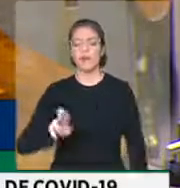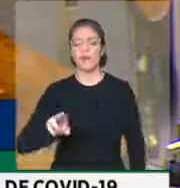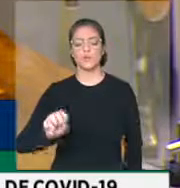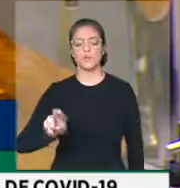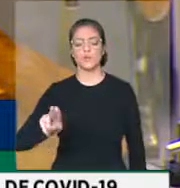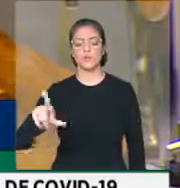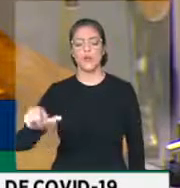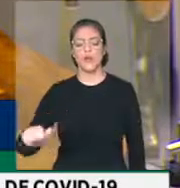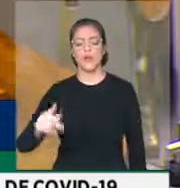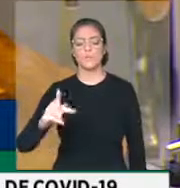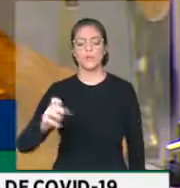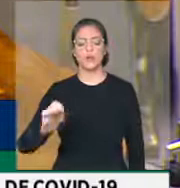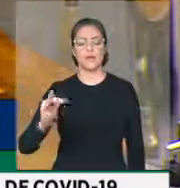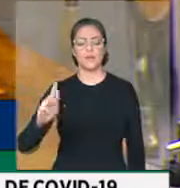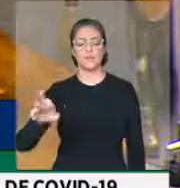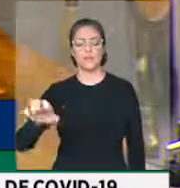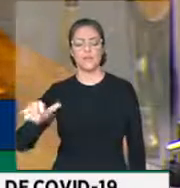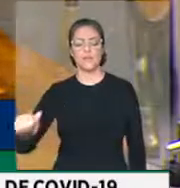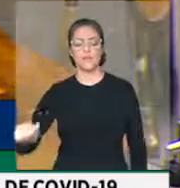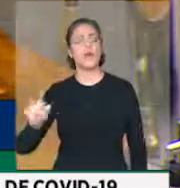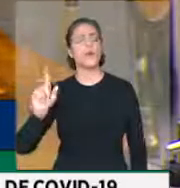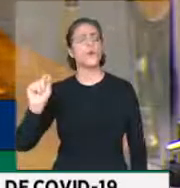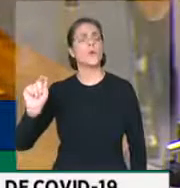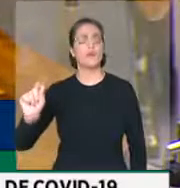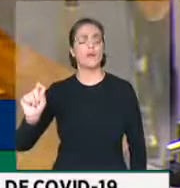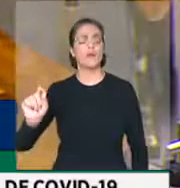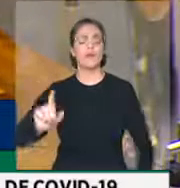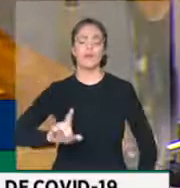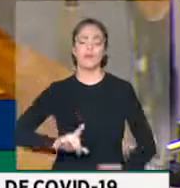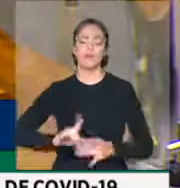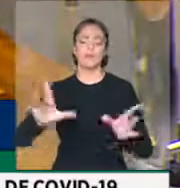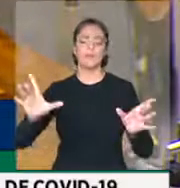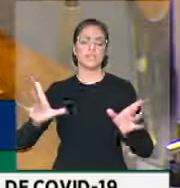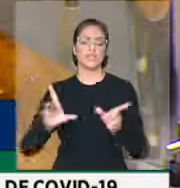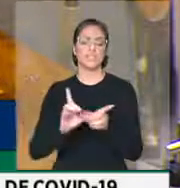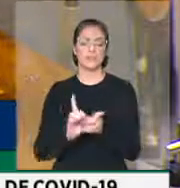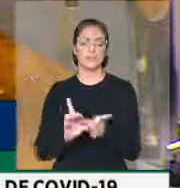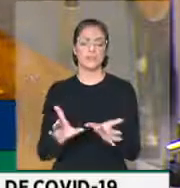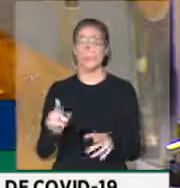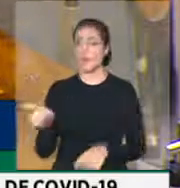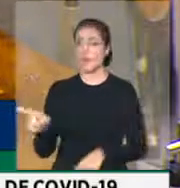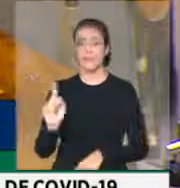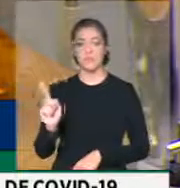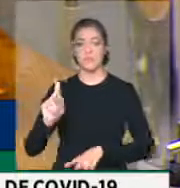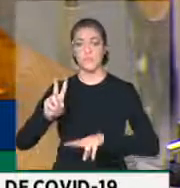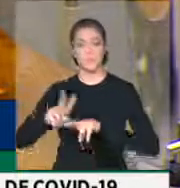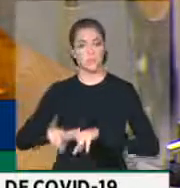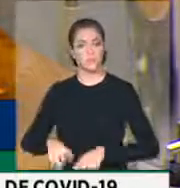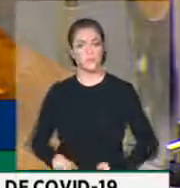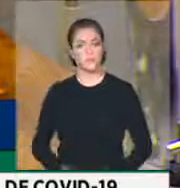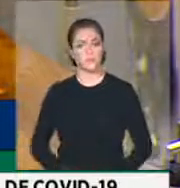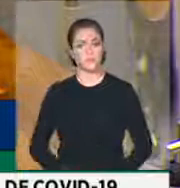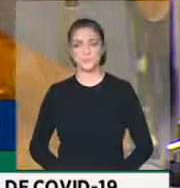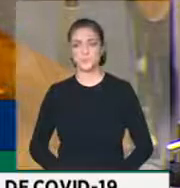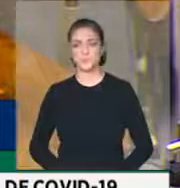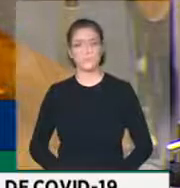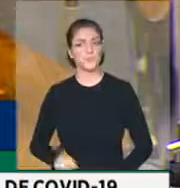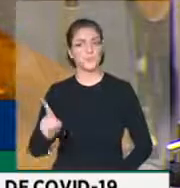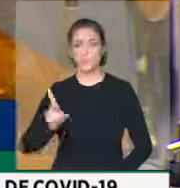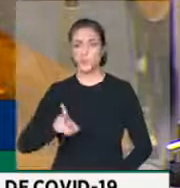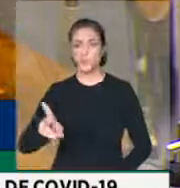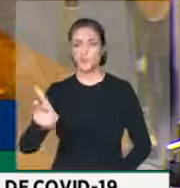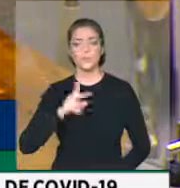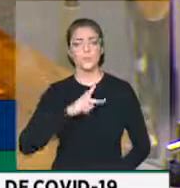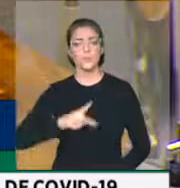Constituição Federal, que são as liberdades democráticas. Mas esse cidadão não está preso. Esse cidadão segue presidente